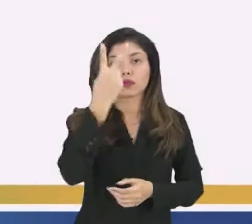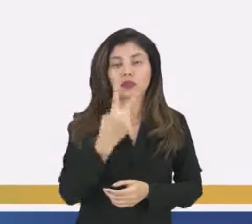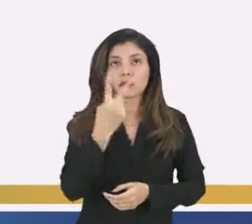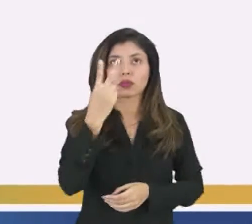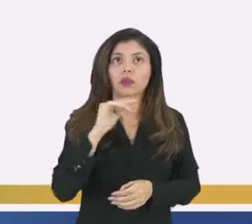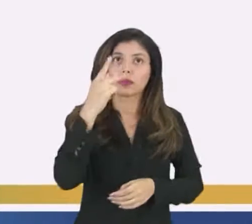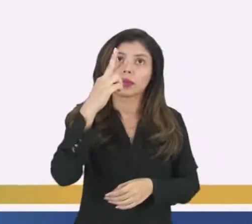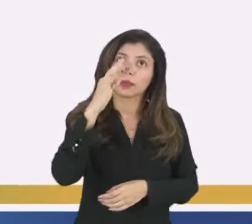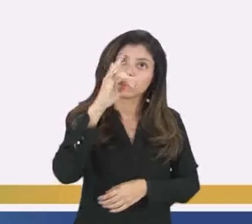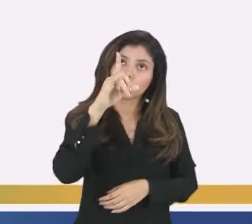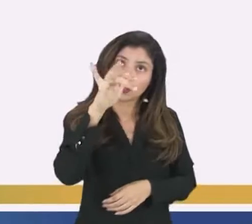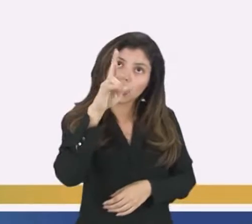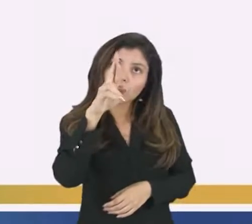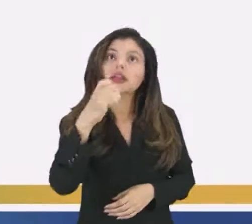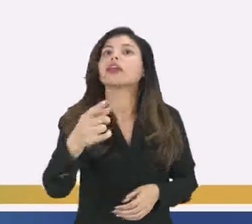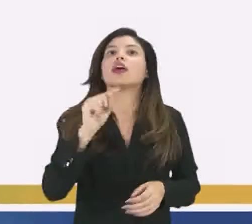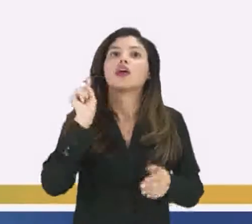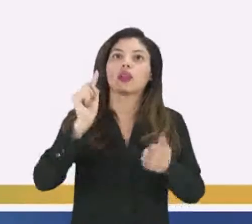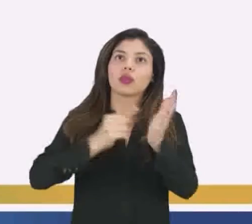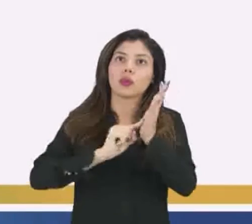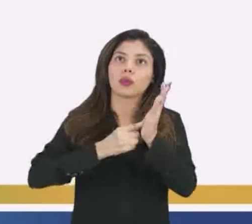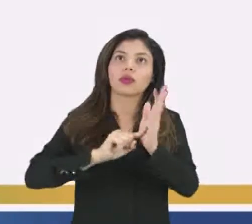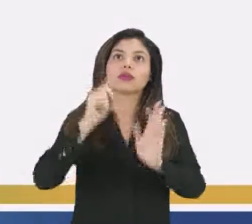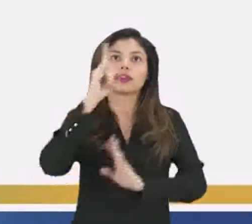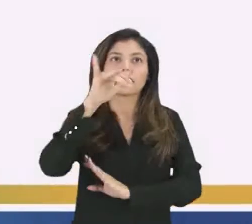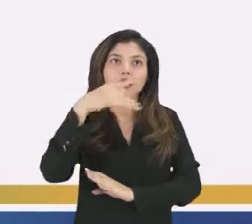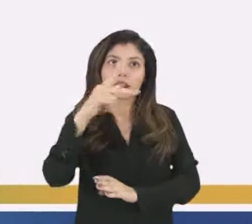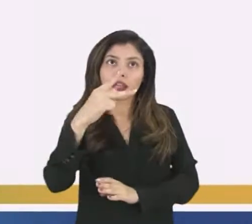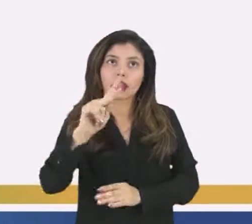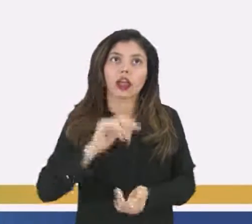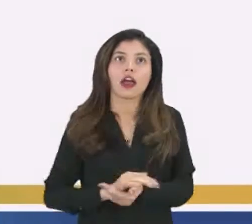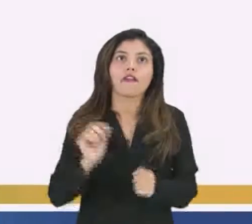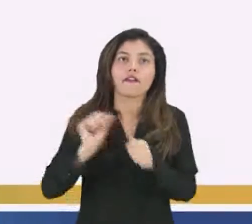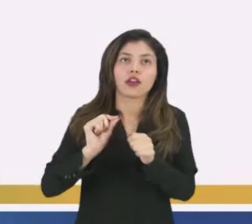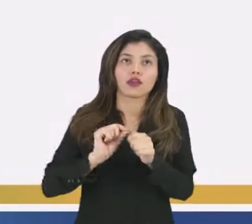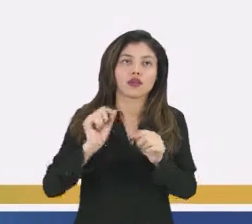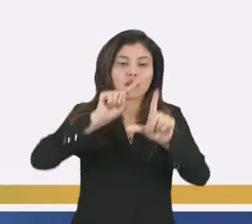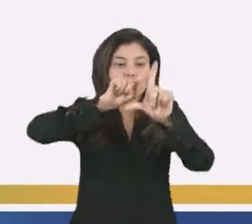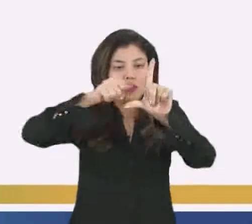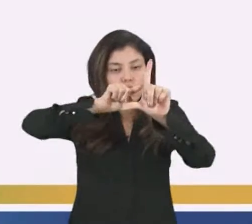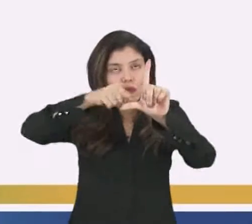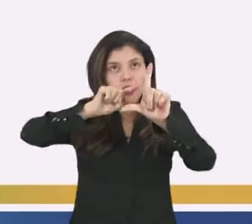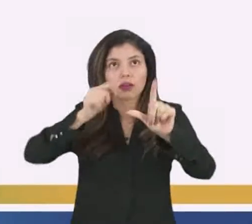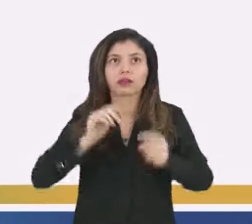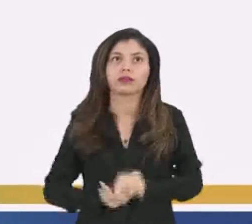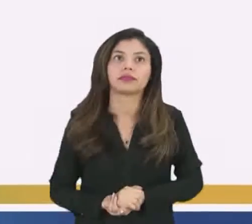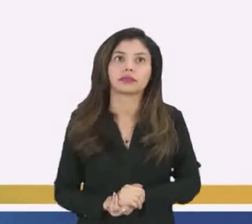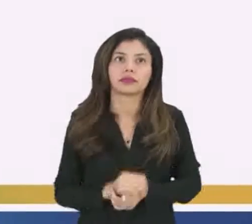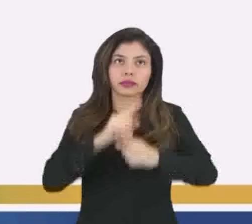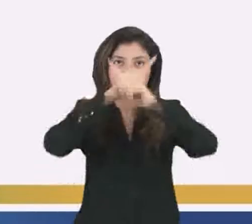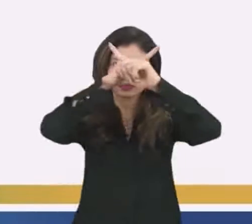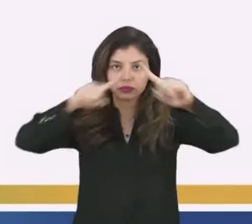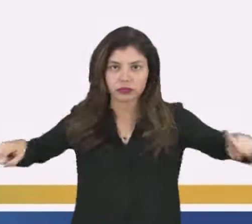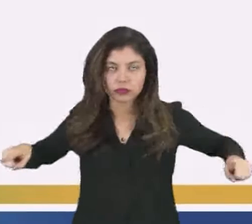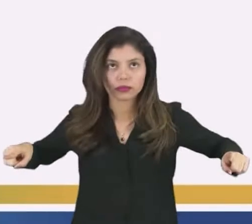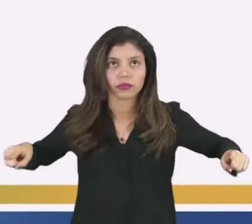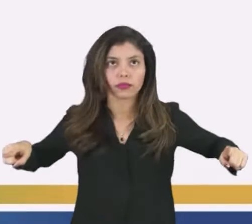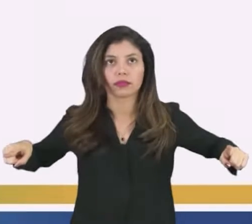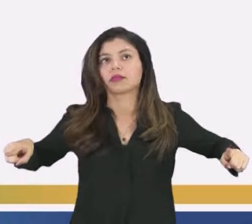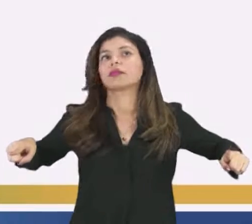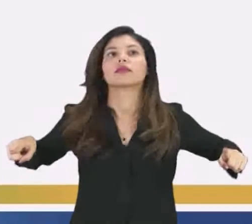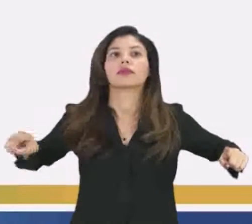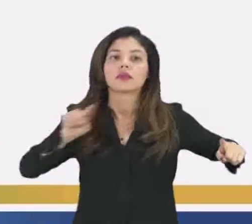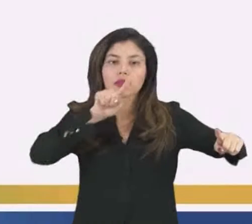duas retas perpendiculares é que no ponto de interseção delas é formado um ângulo reto. Como assim? Ó? Duas retas se